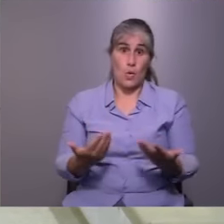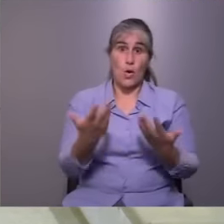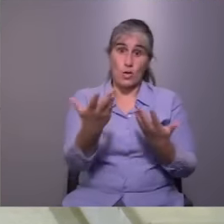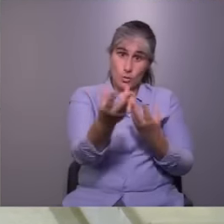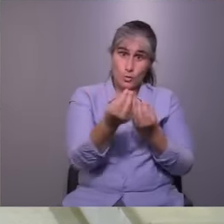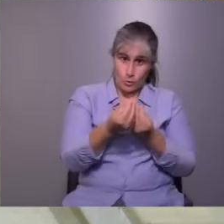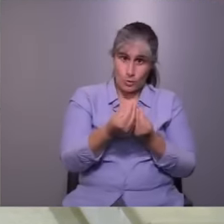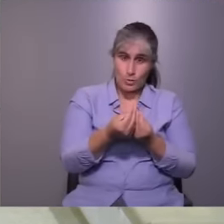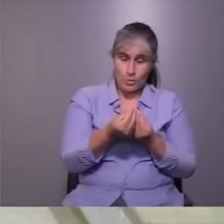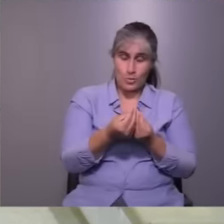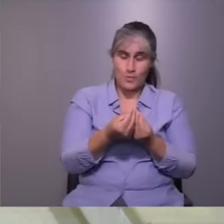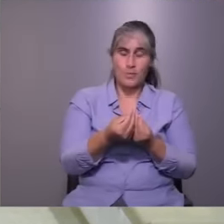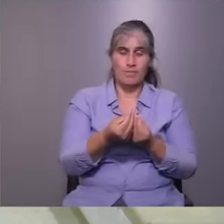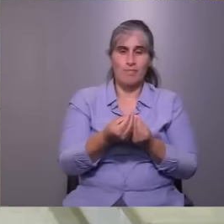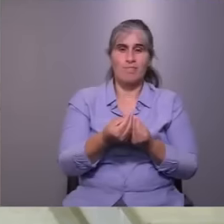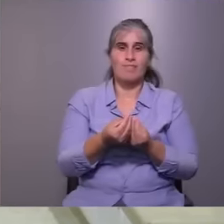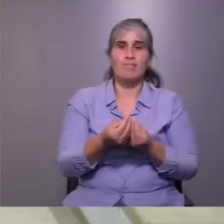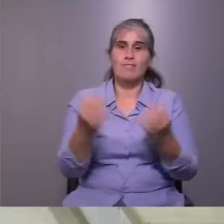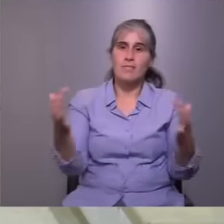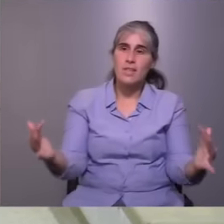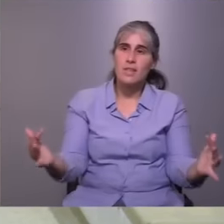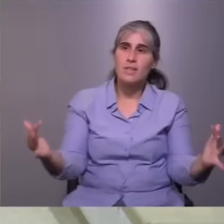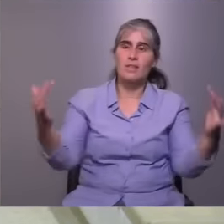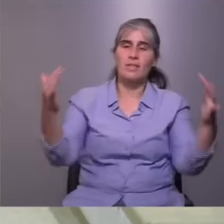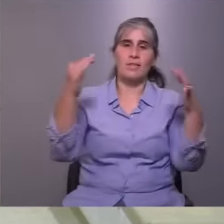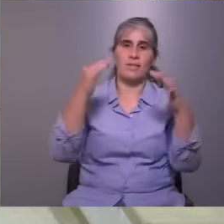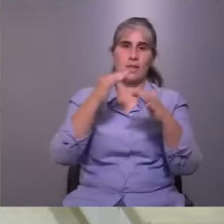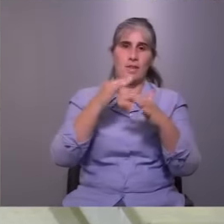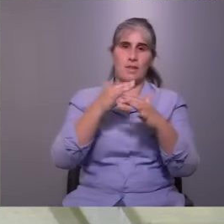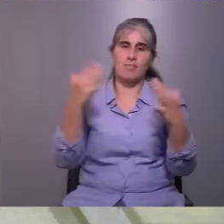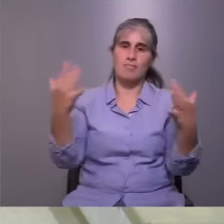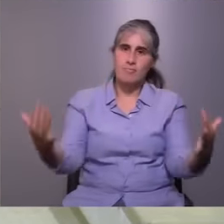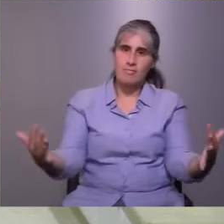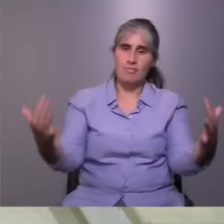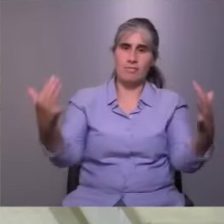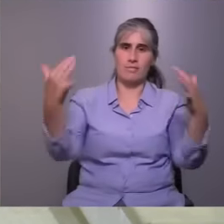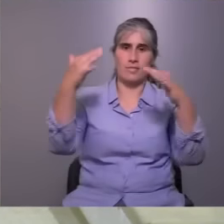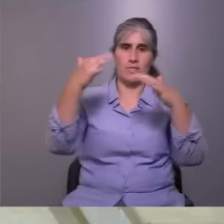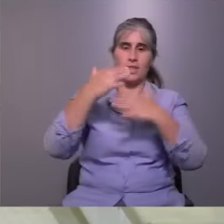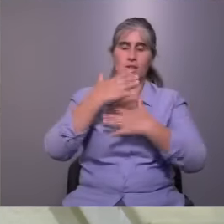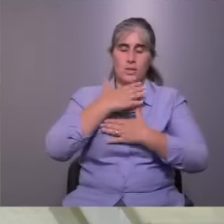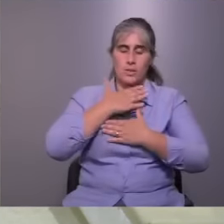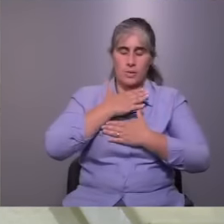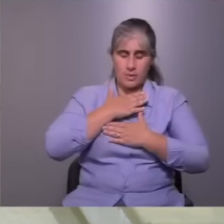que nos deste. E todos dizemos: